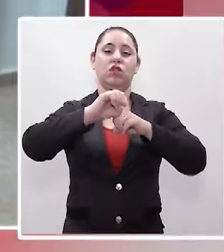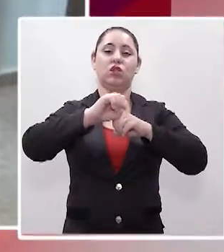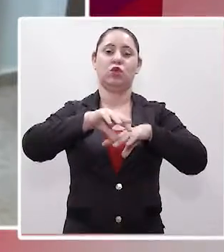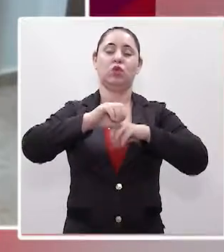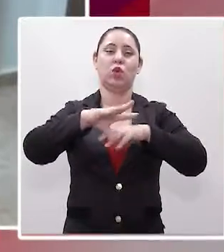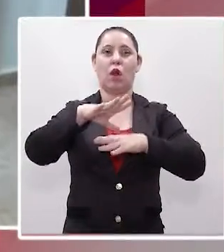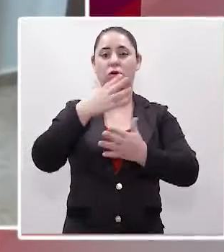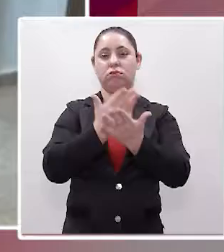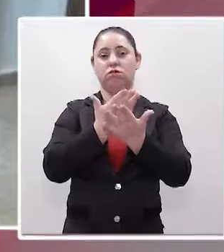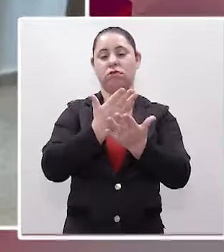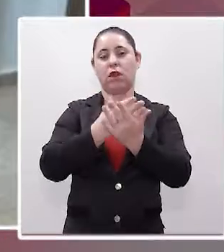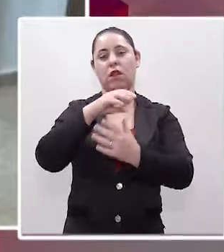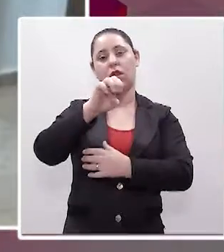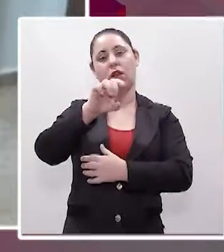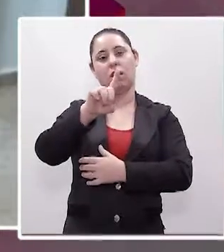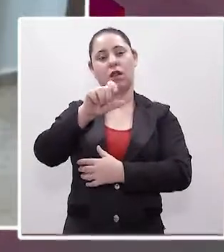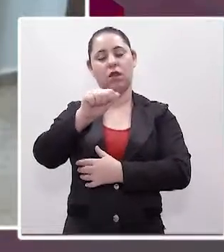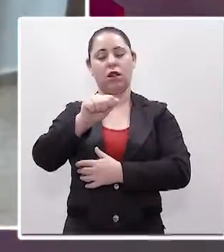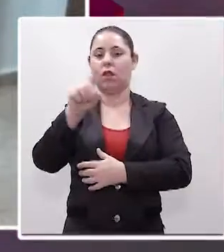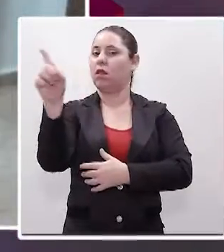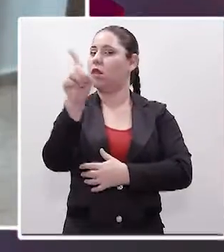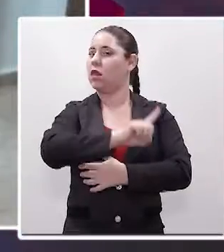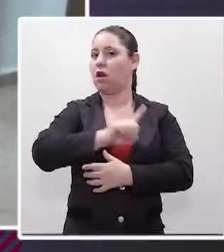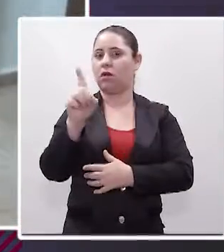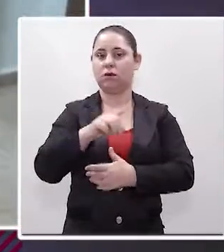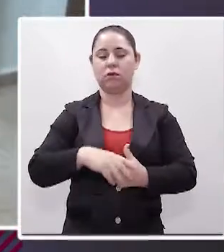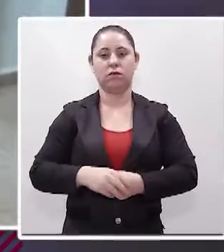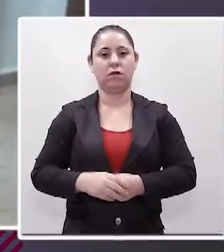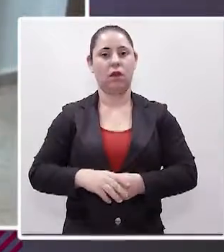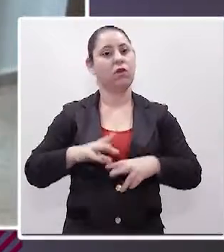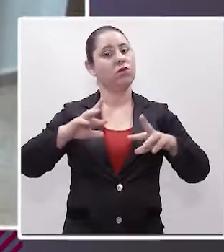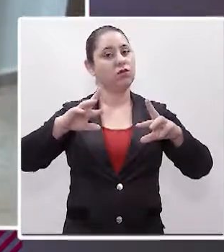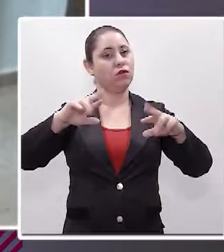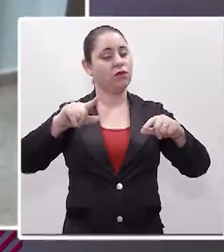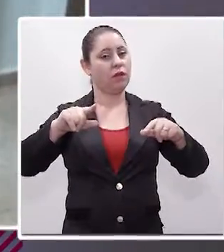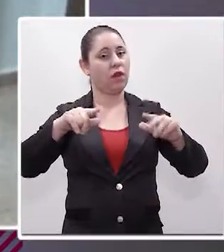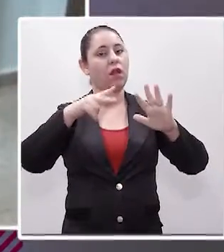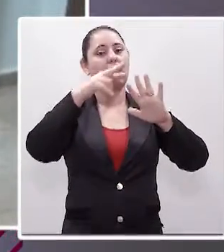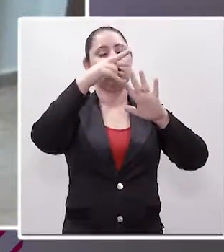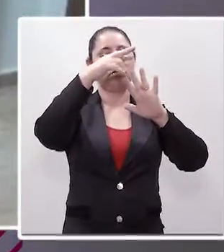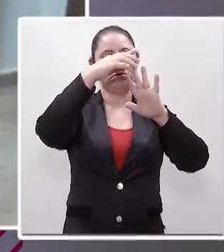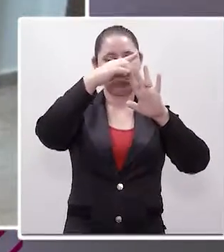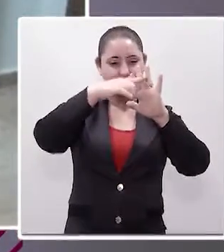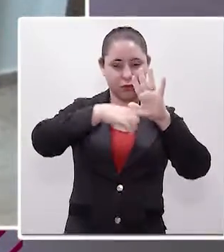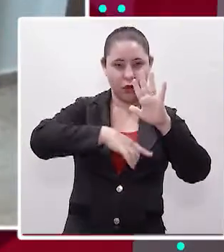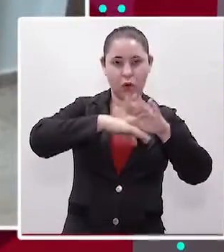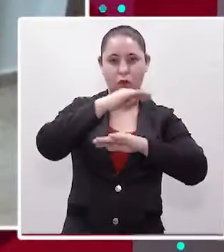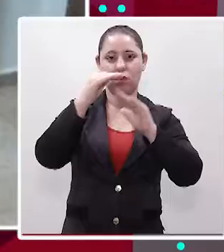gente está estudando EAD. Mas a educação à distância é uma modalidade,